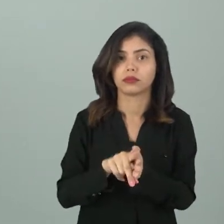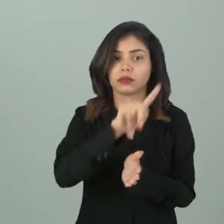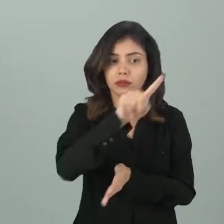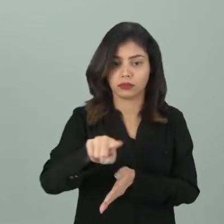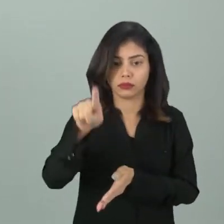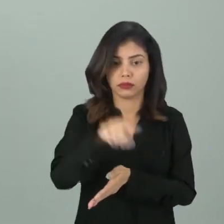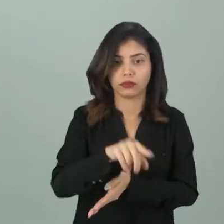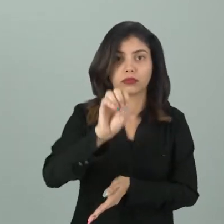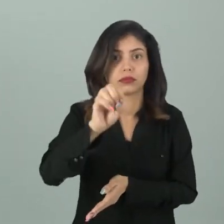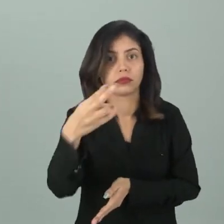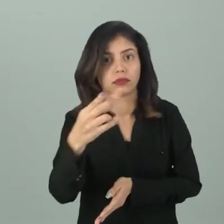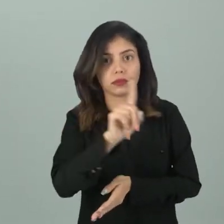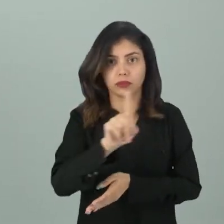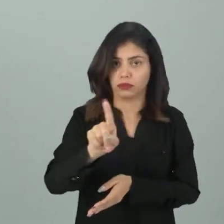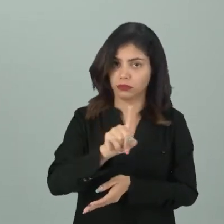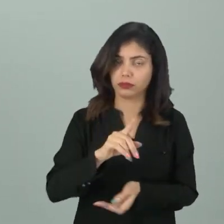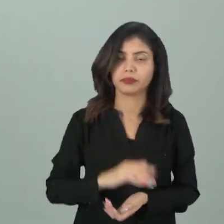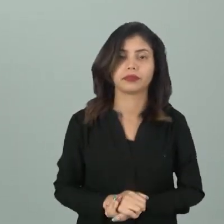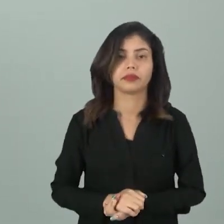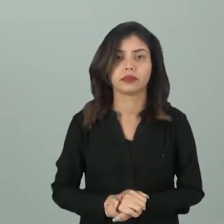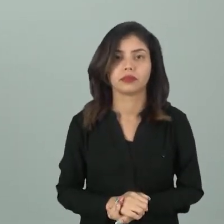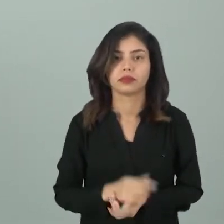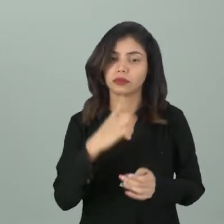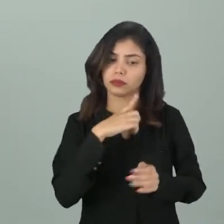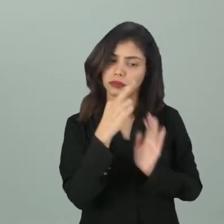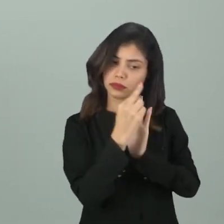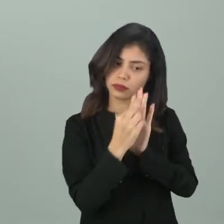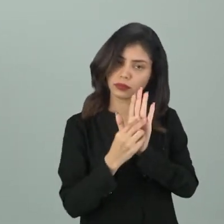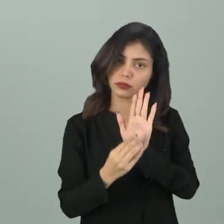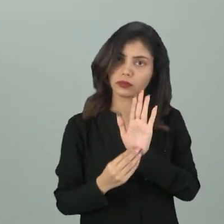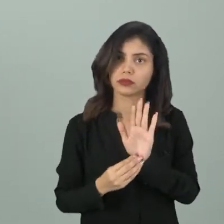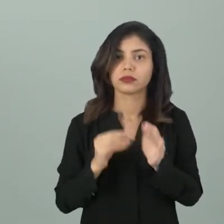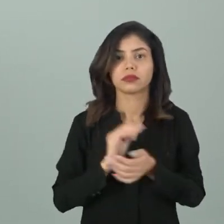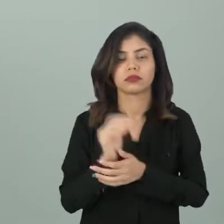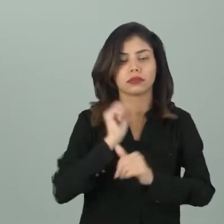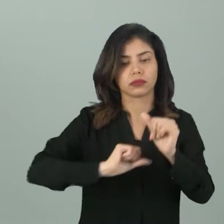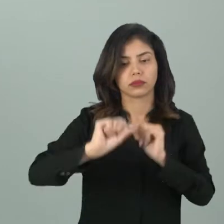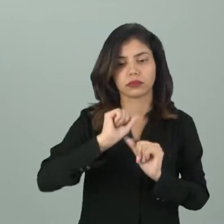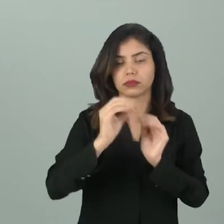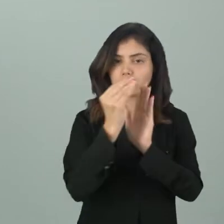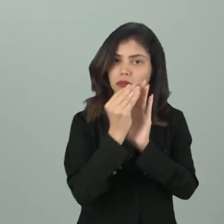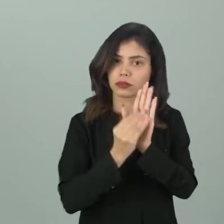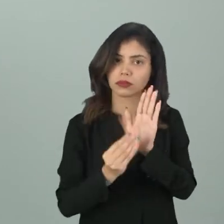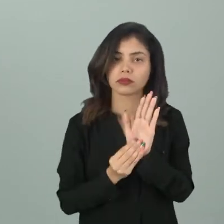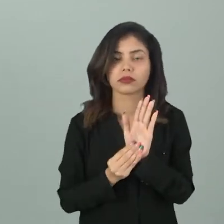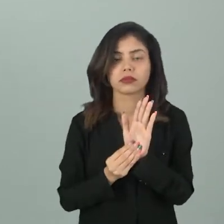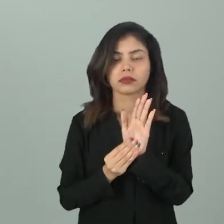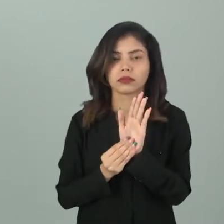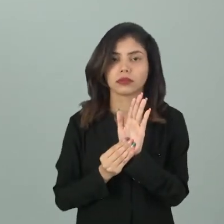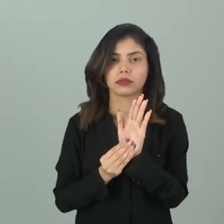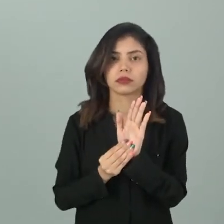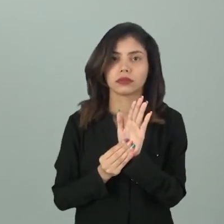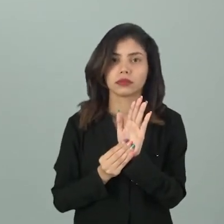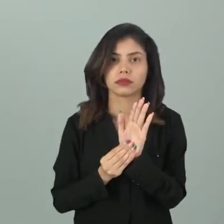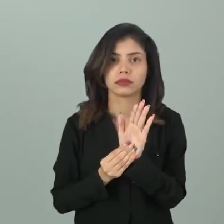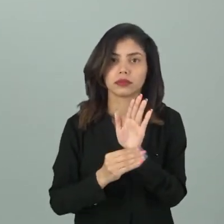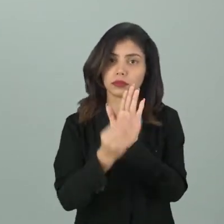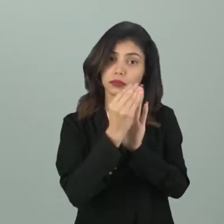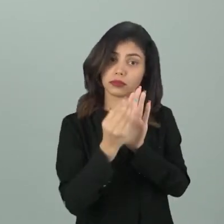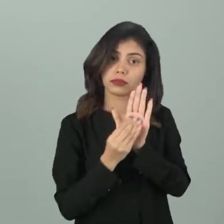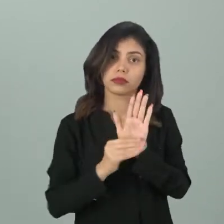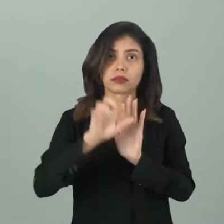não, para que você obtenha dados e transforme todos esses dados em